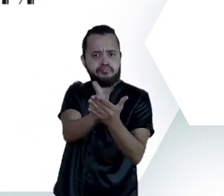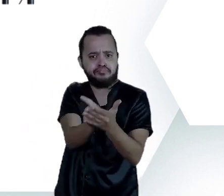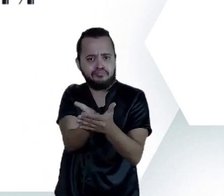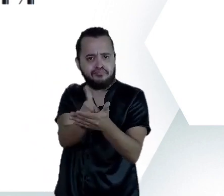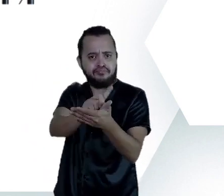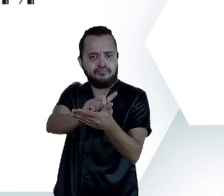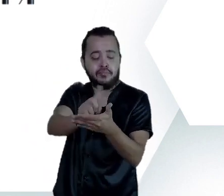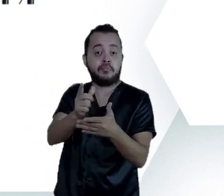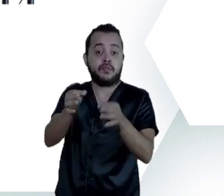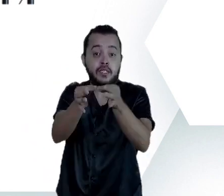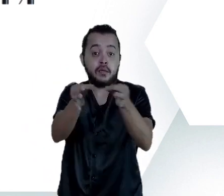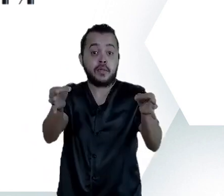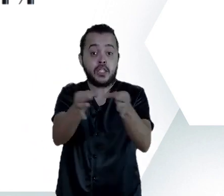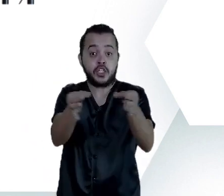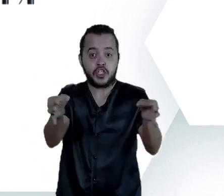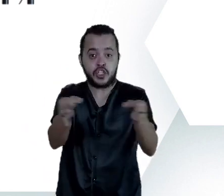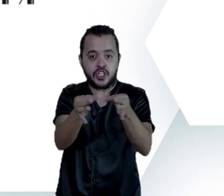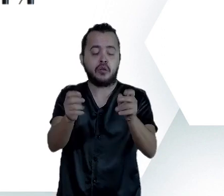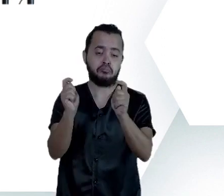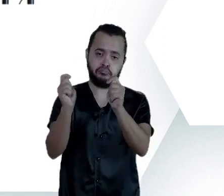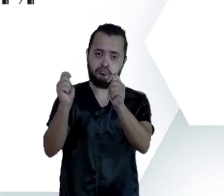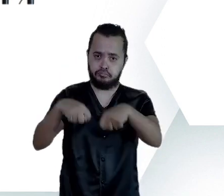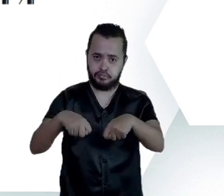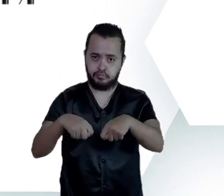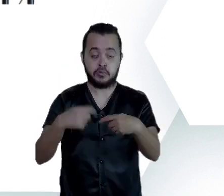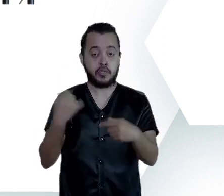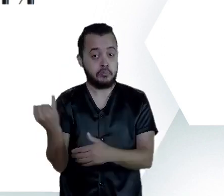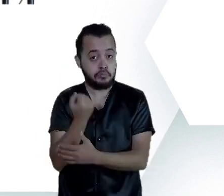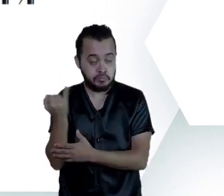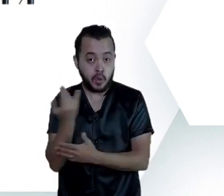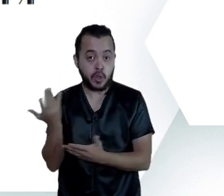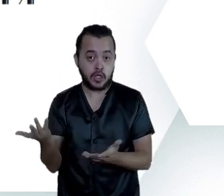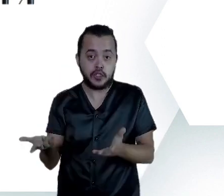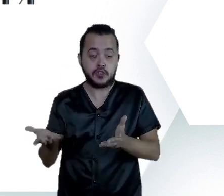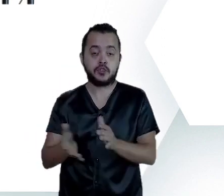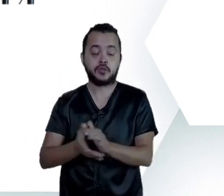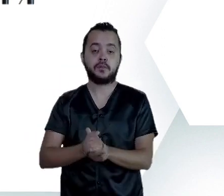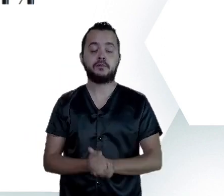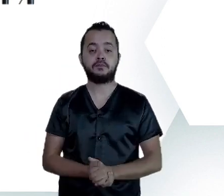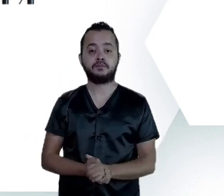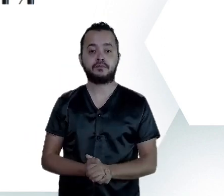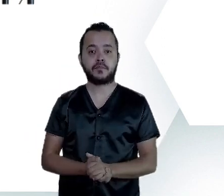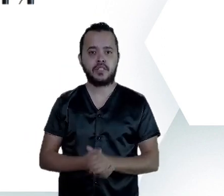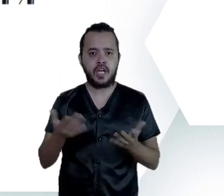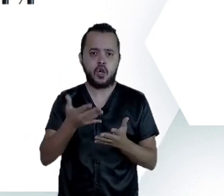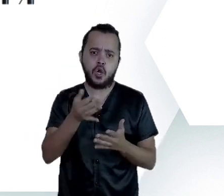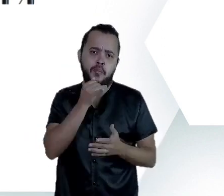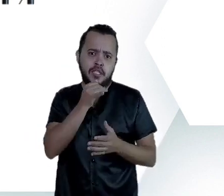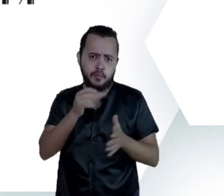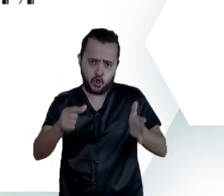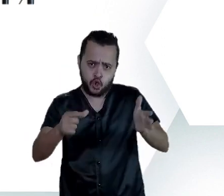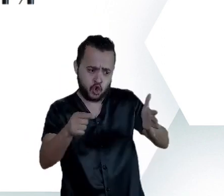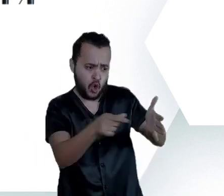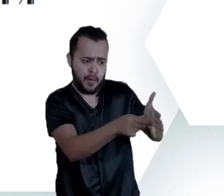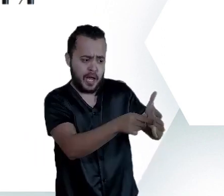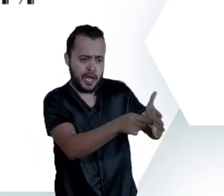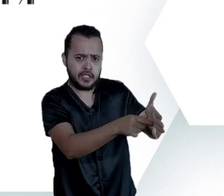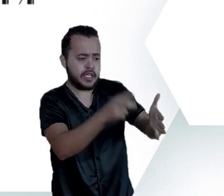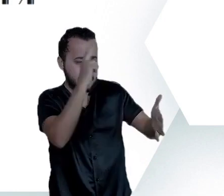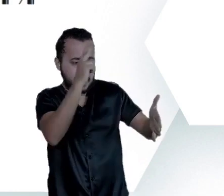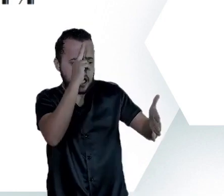fazer várias medições, né, que a gente necessita no nosso dia a dia. Então vou pegar uma tomada e eu preciso saber